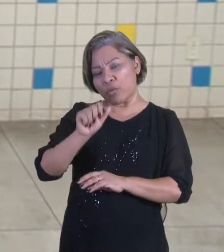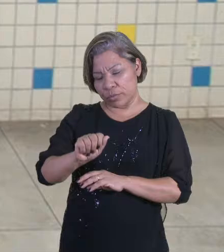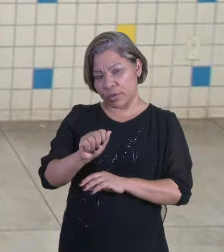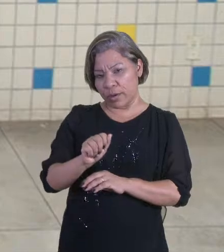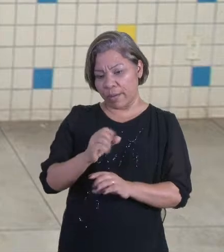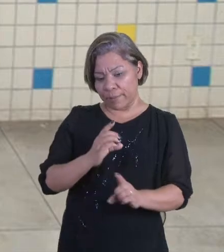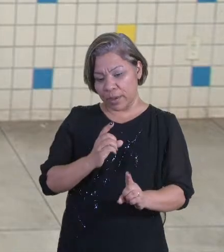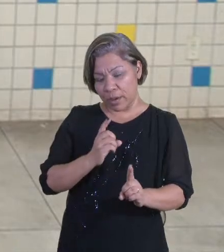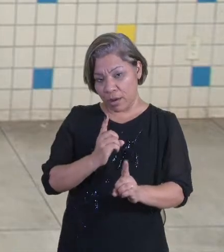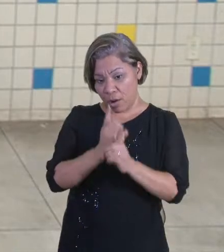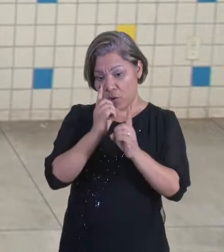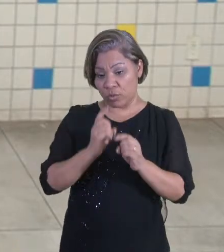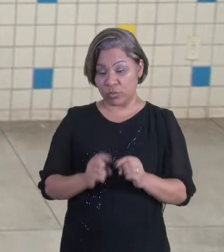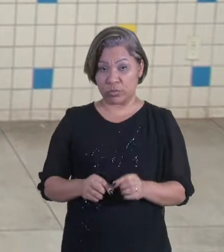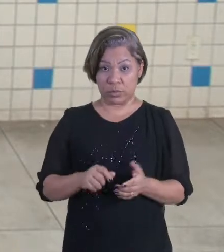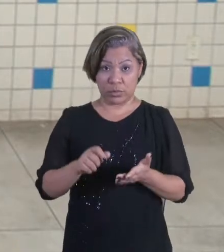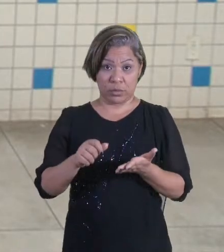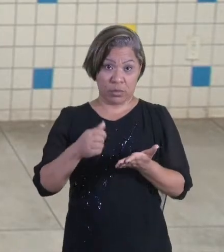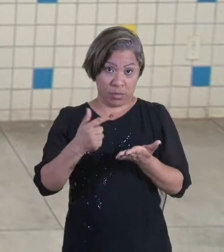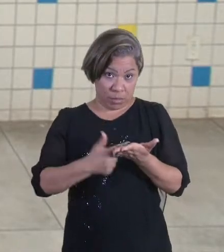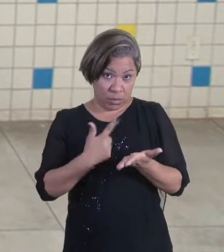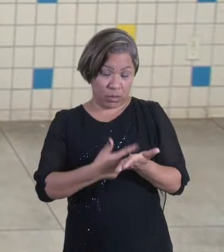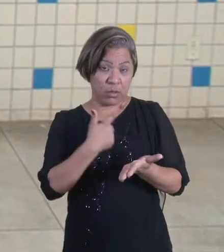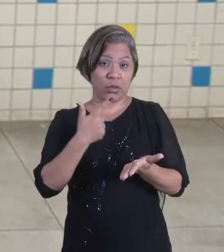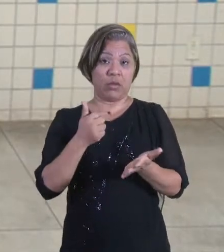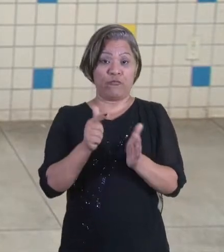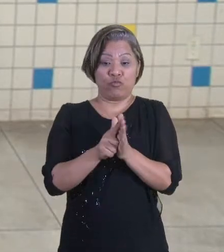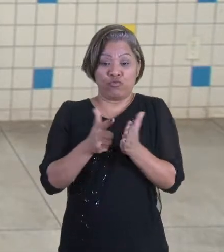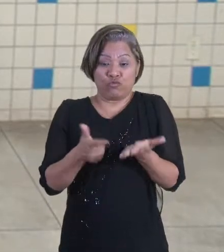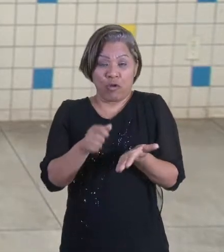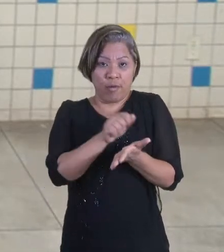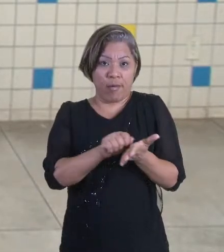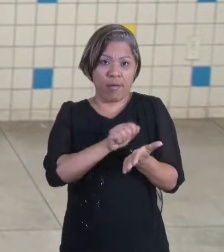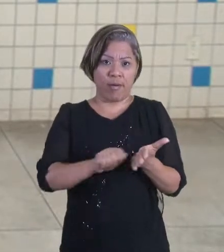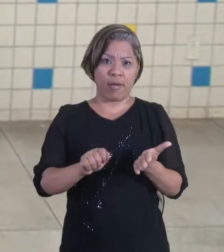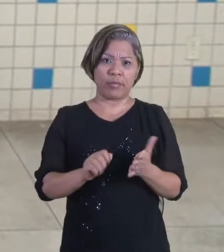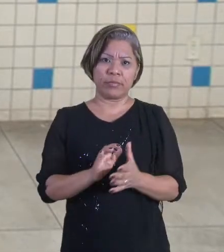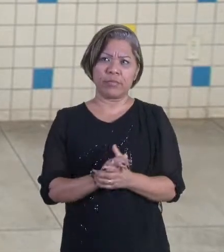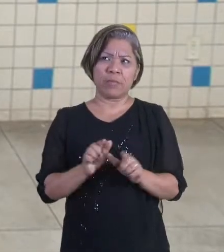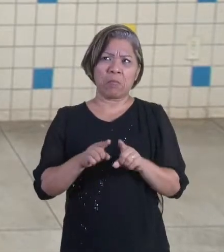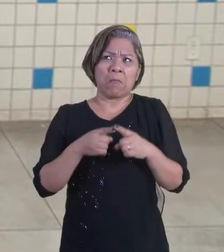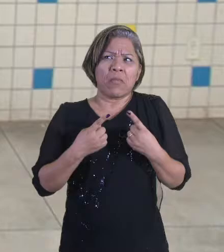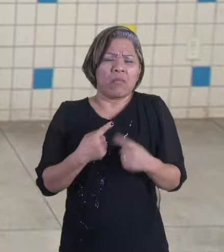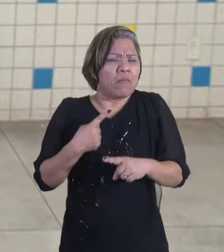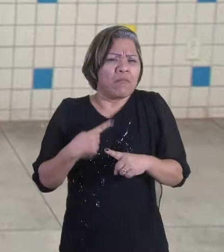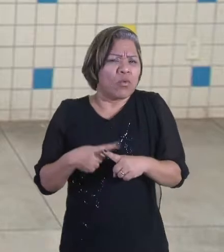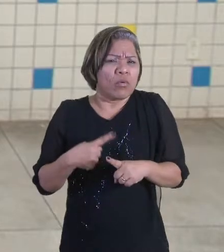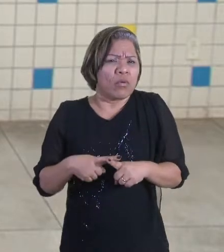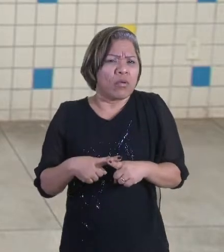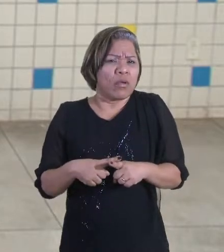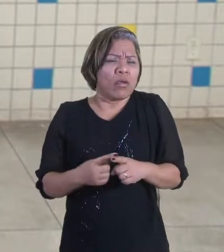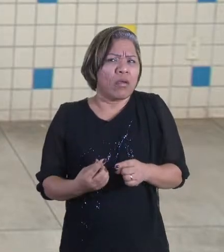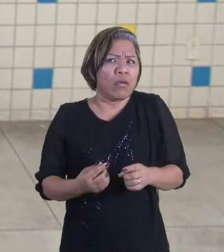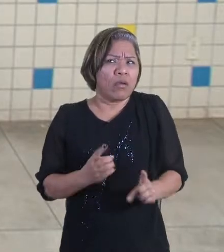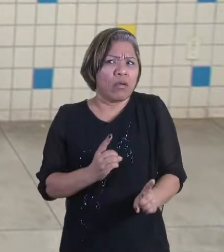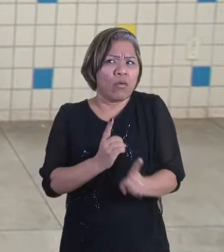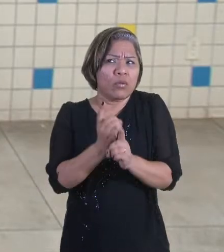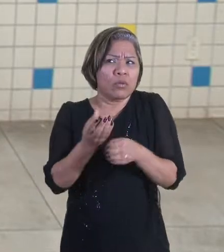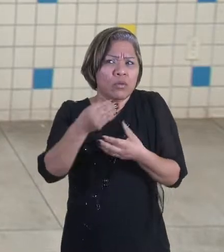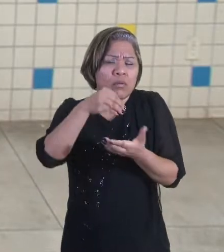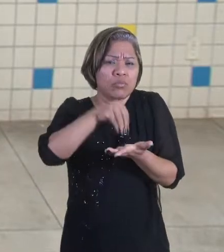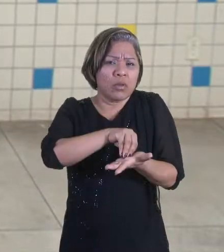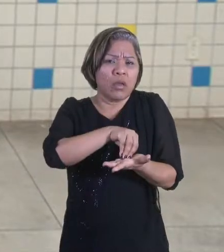Em jornais escritos. Será por que motivo, né? Que nós encontramos ele em jornais, tanto